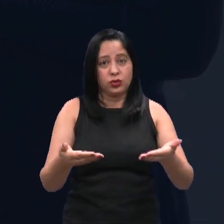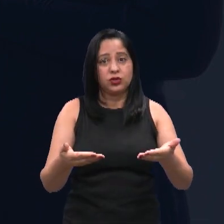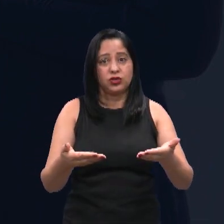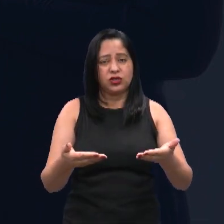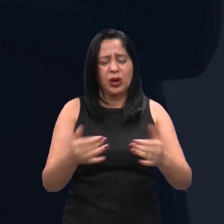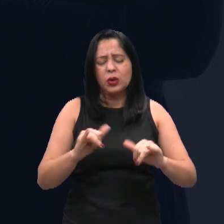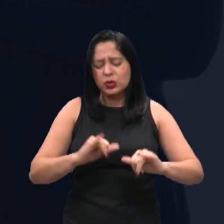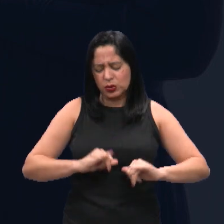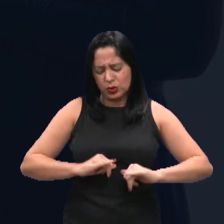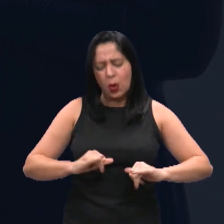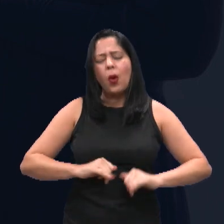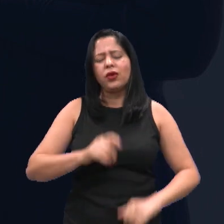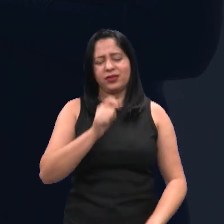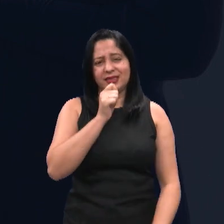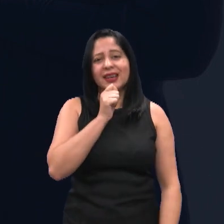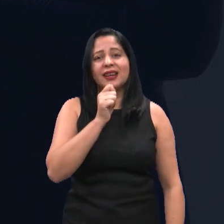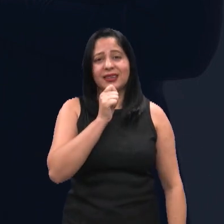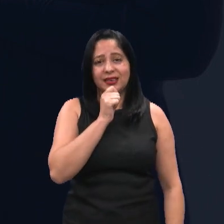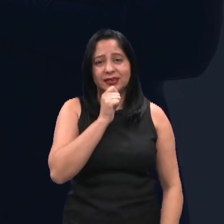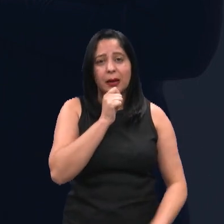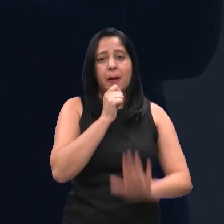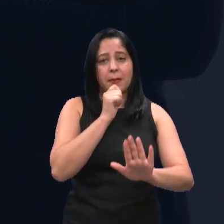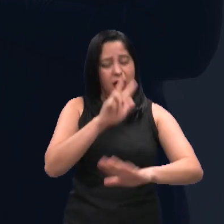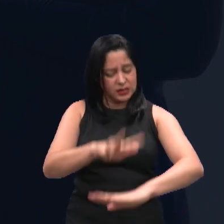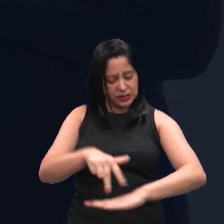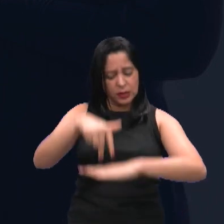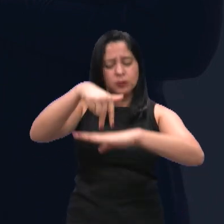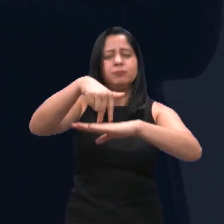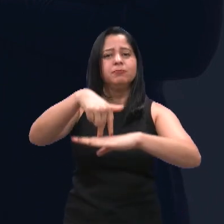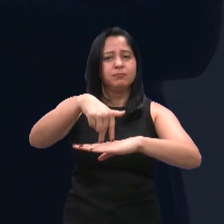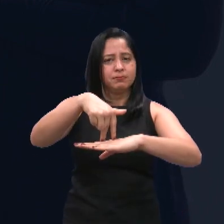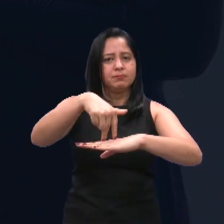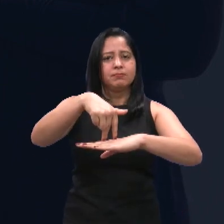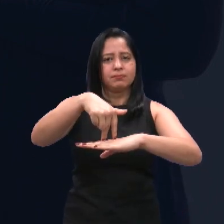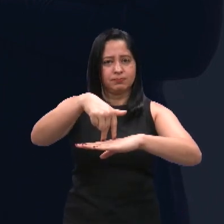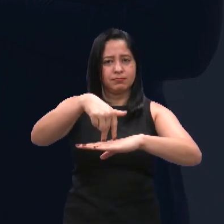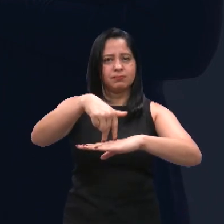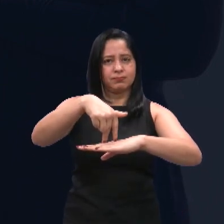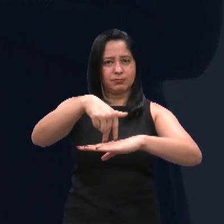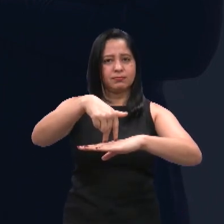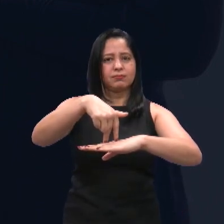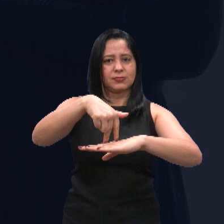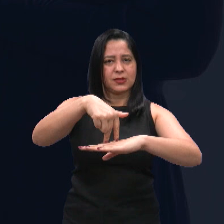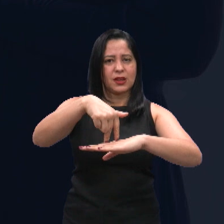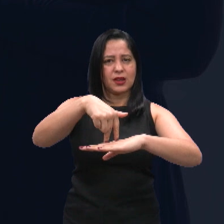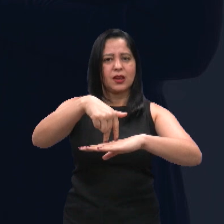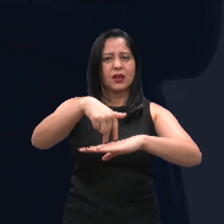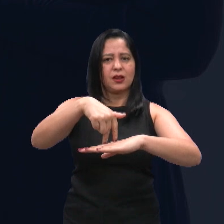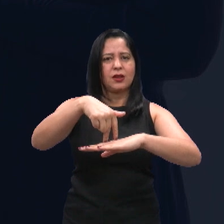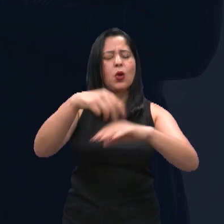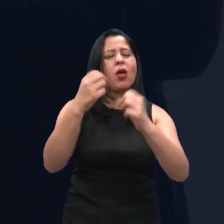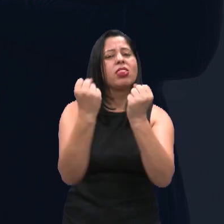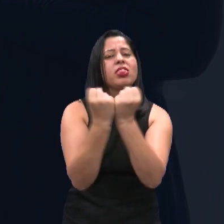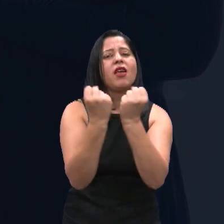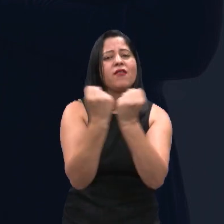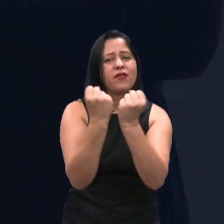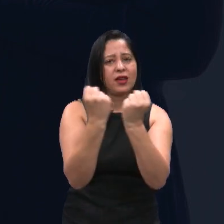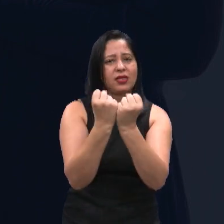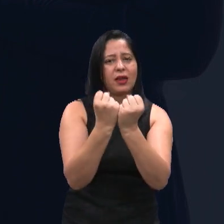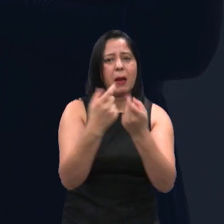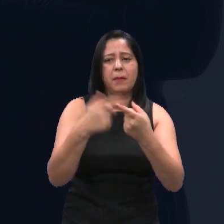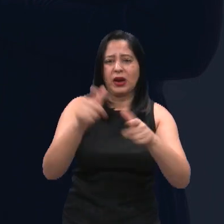dor ainda aberta, eu me levanto, não só por mim, mas por outras mães que ainda não puderam gritar sua